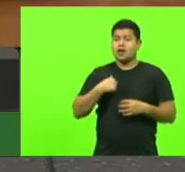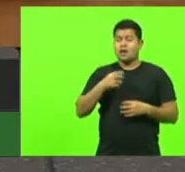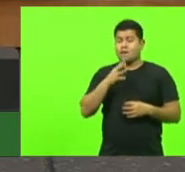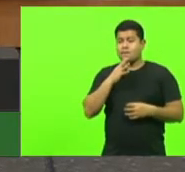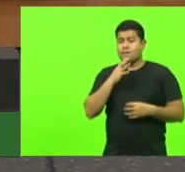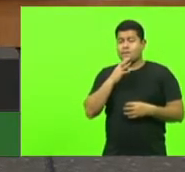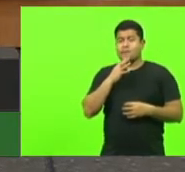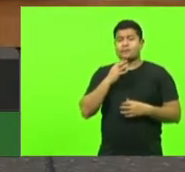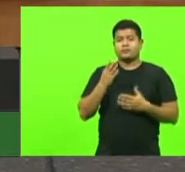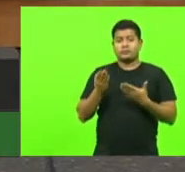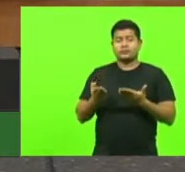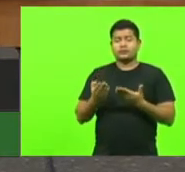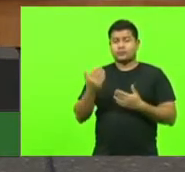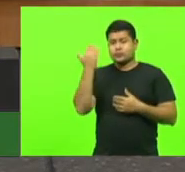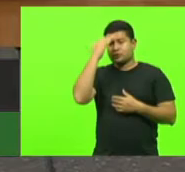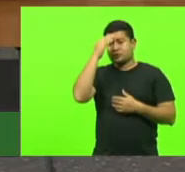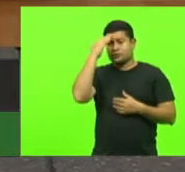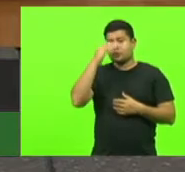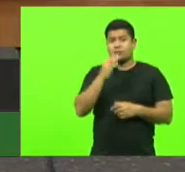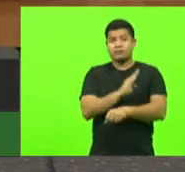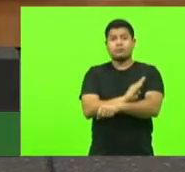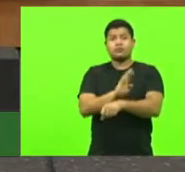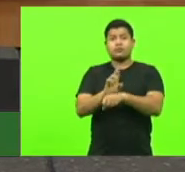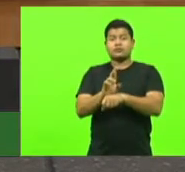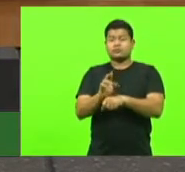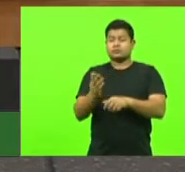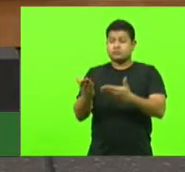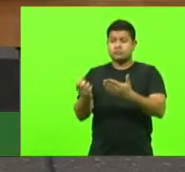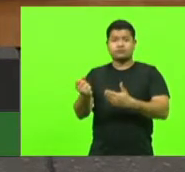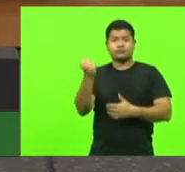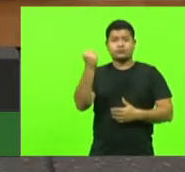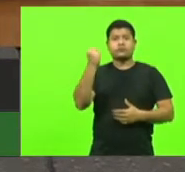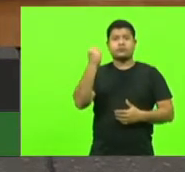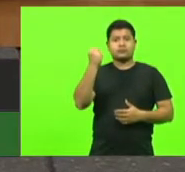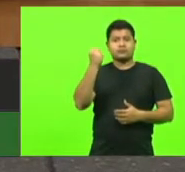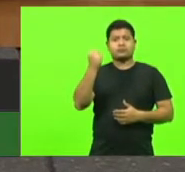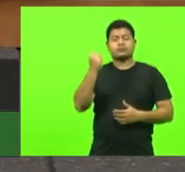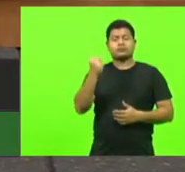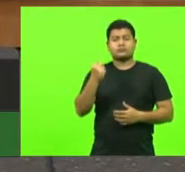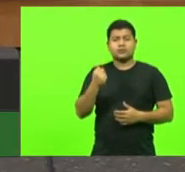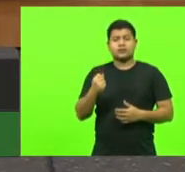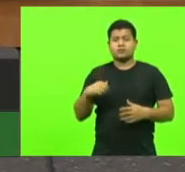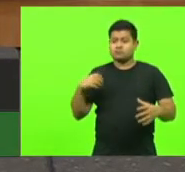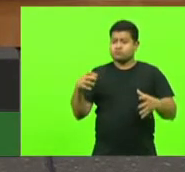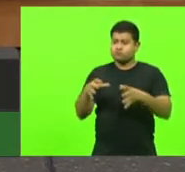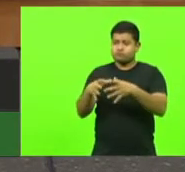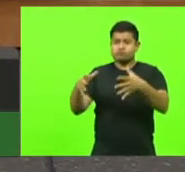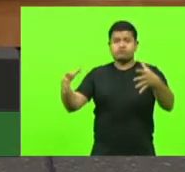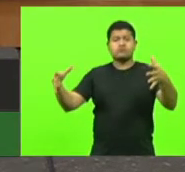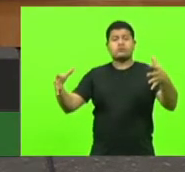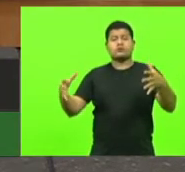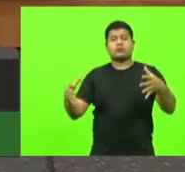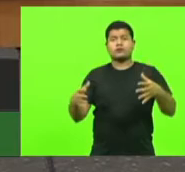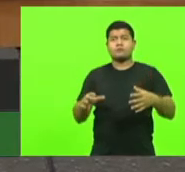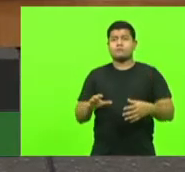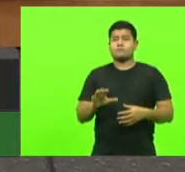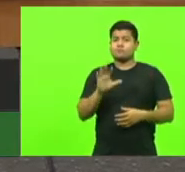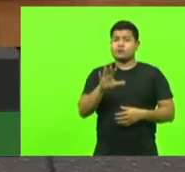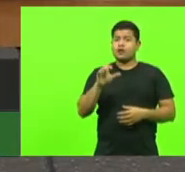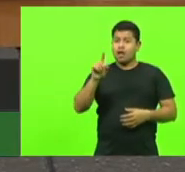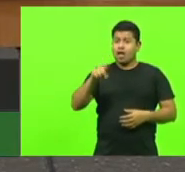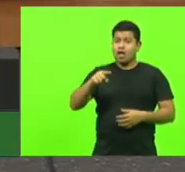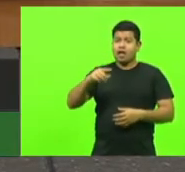a importância. Bom Retiro é uma cidade que tem um potencial muito grande, mas ainda é um